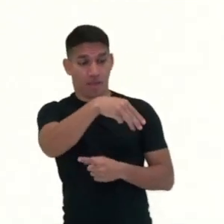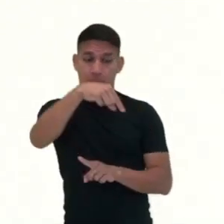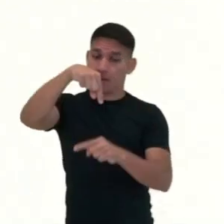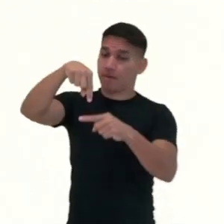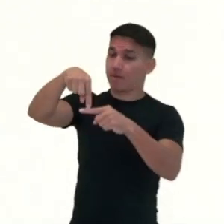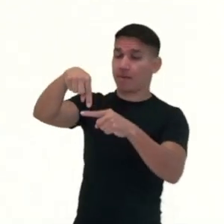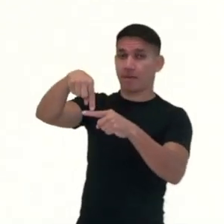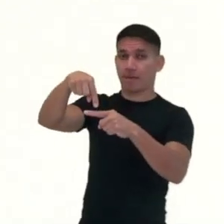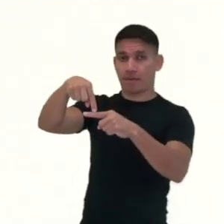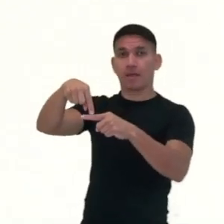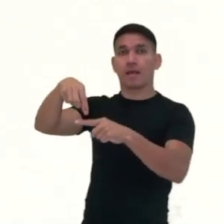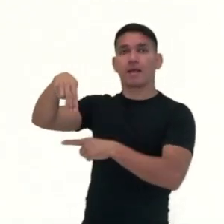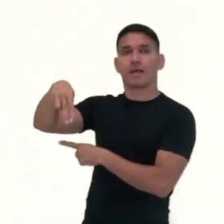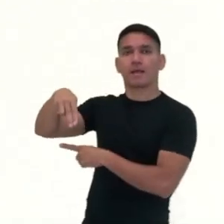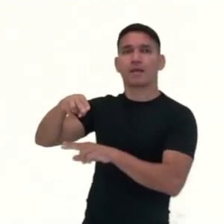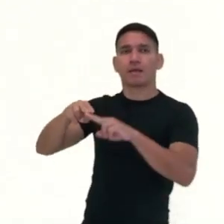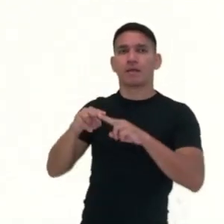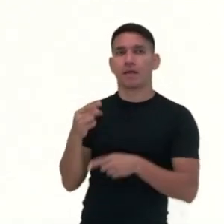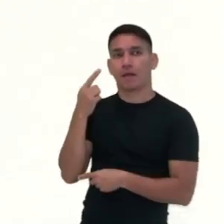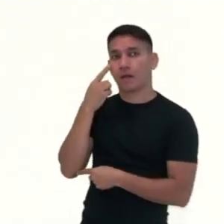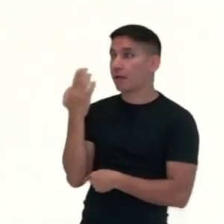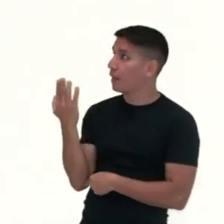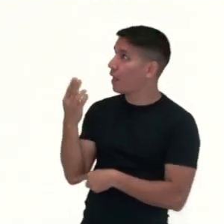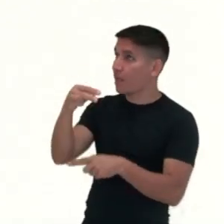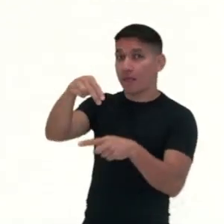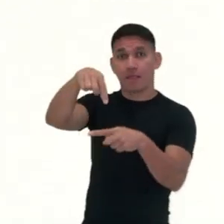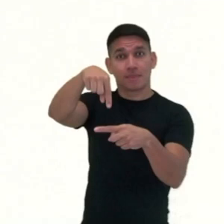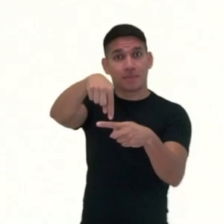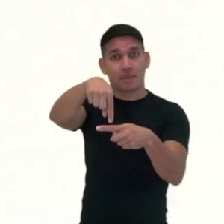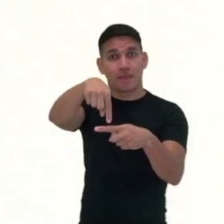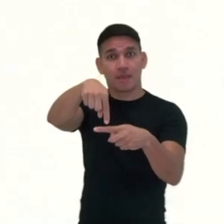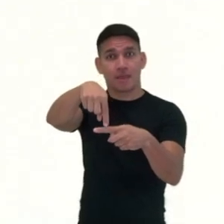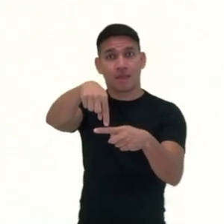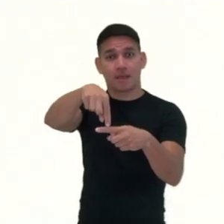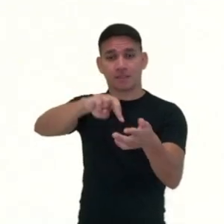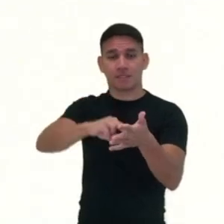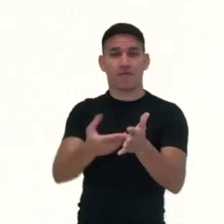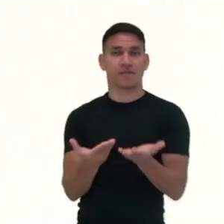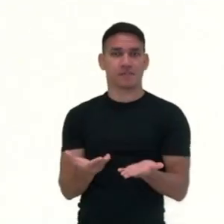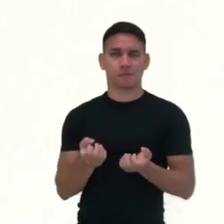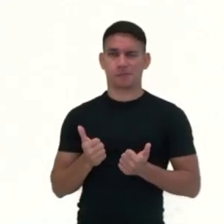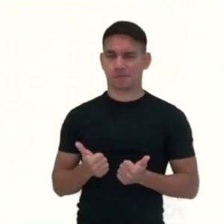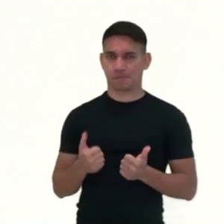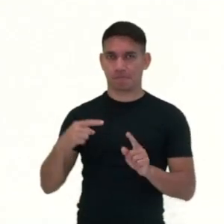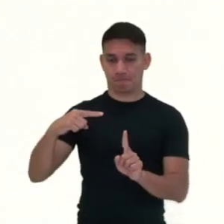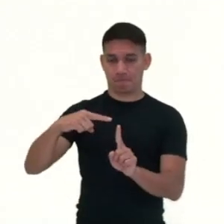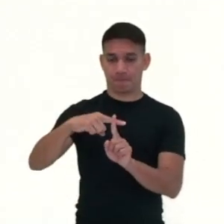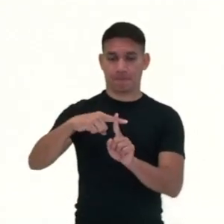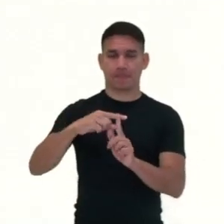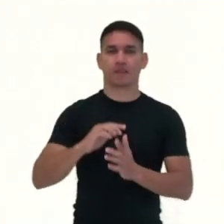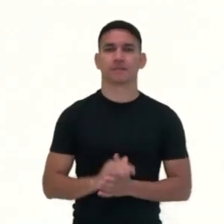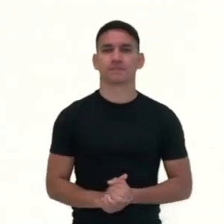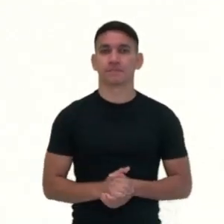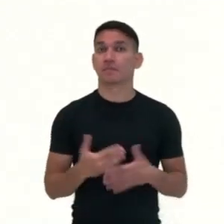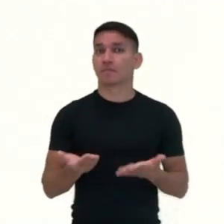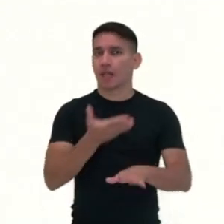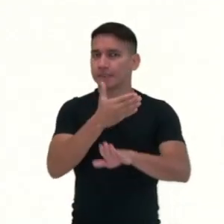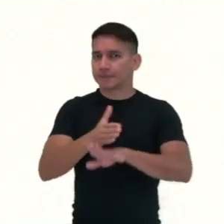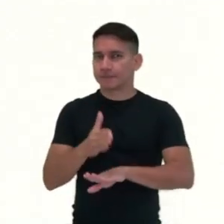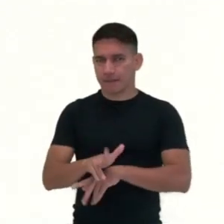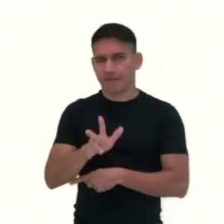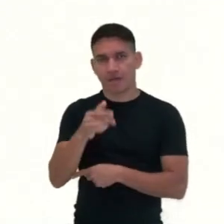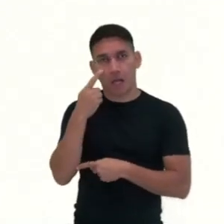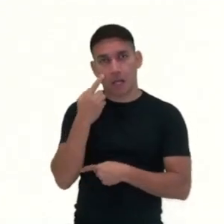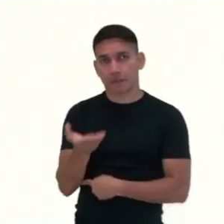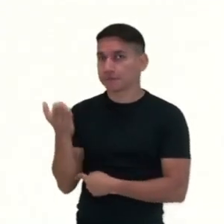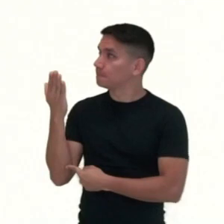reta N, tá? Então, esse Tzinho é o símbolo que indica perpendicular, beleza? Então, tá bom. Que tal a gente praticar um pouquinho?